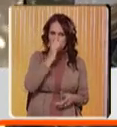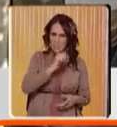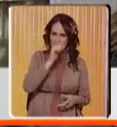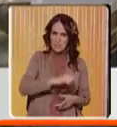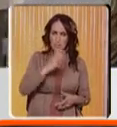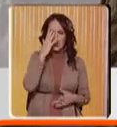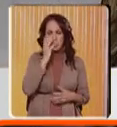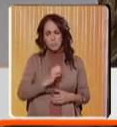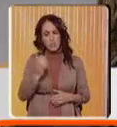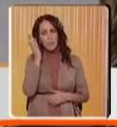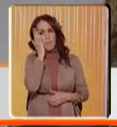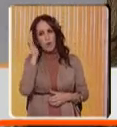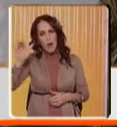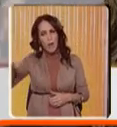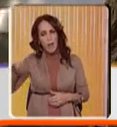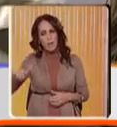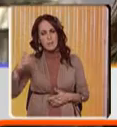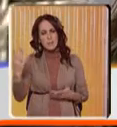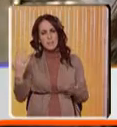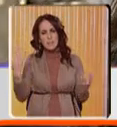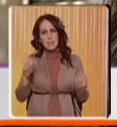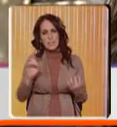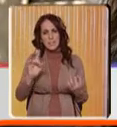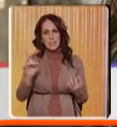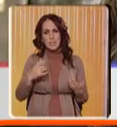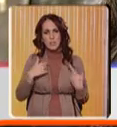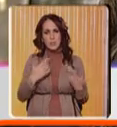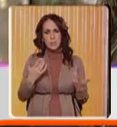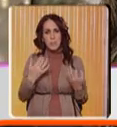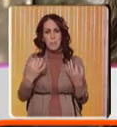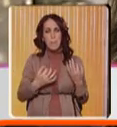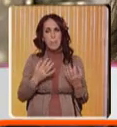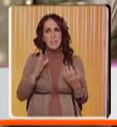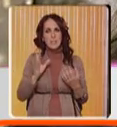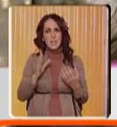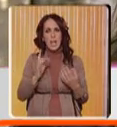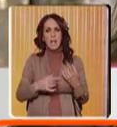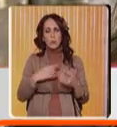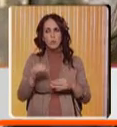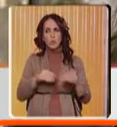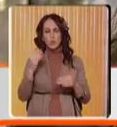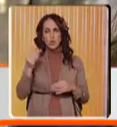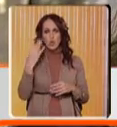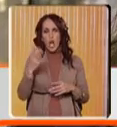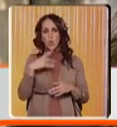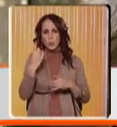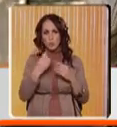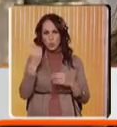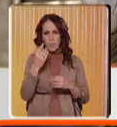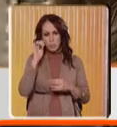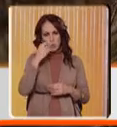que dormir com o telemóvel ao lado, que é um hábito que já tenho parado com alguns jovens, acho que ainda prejudica